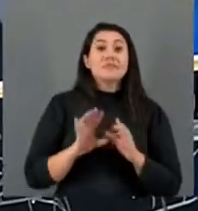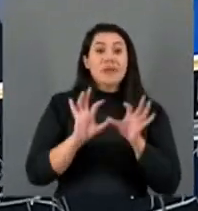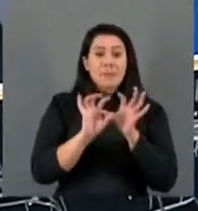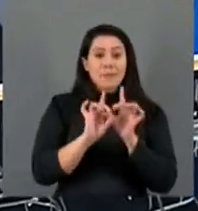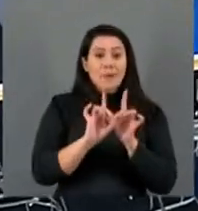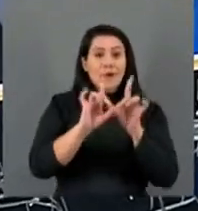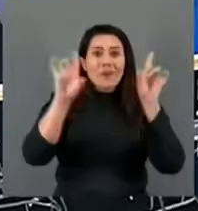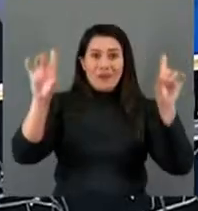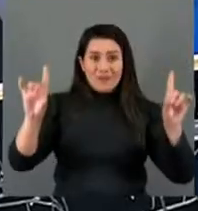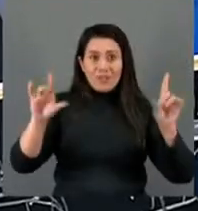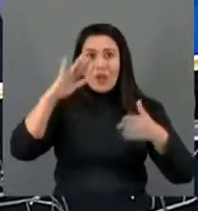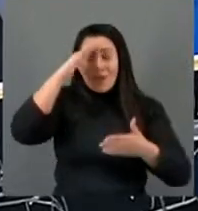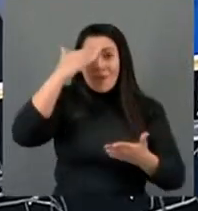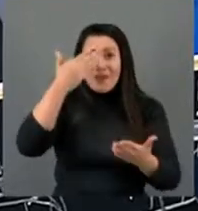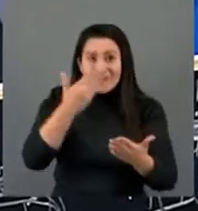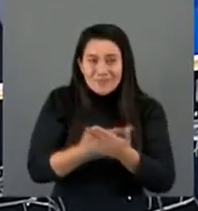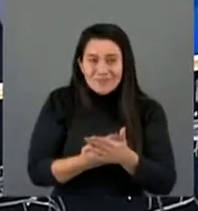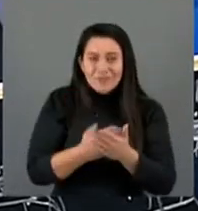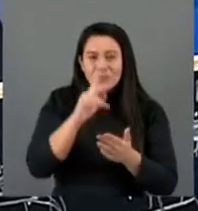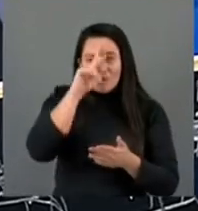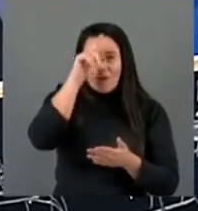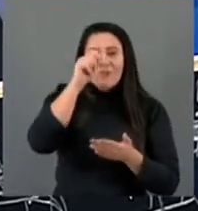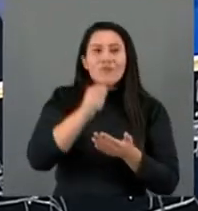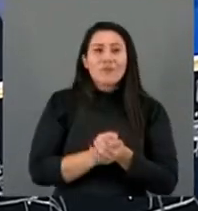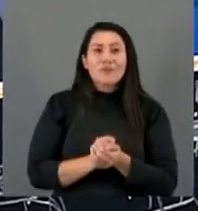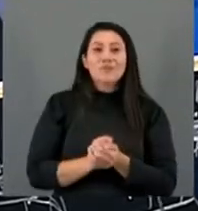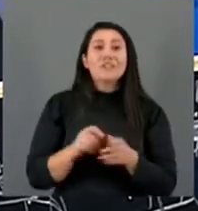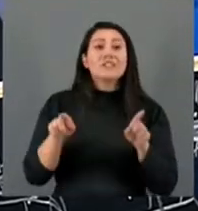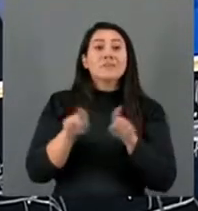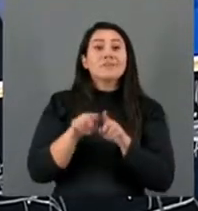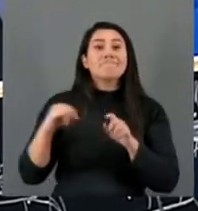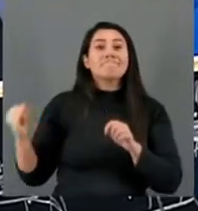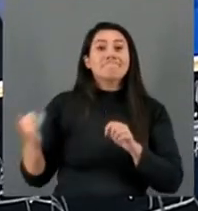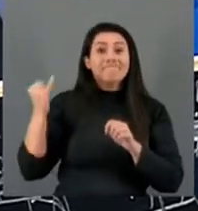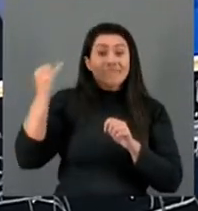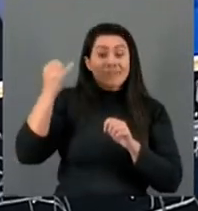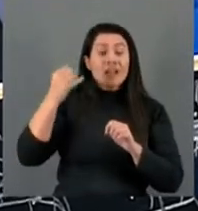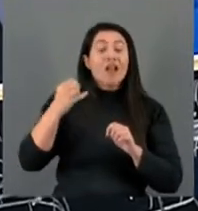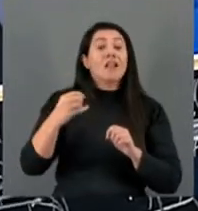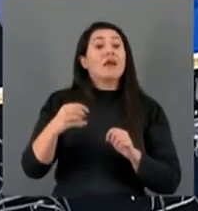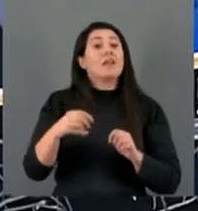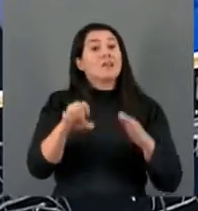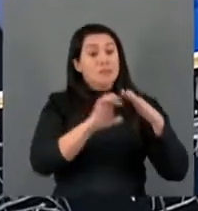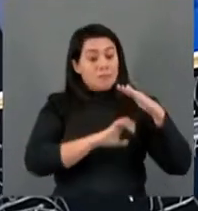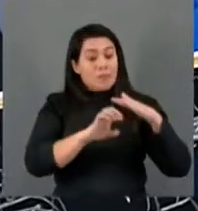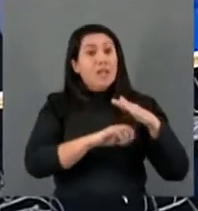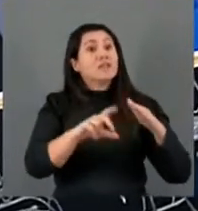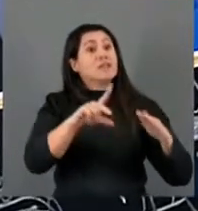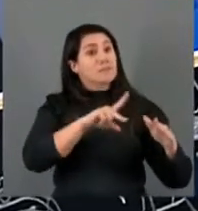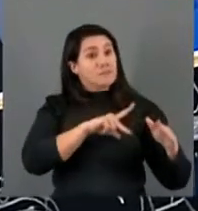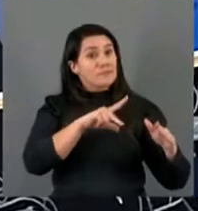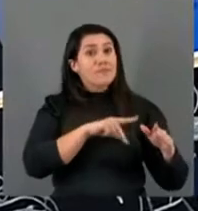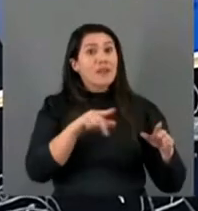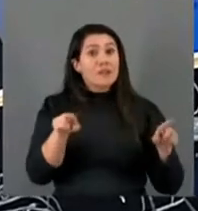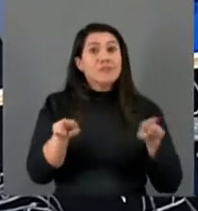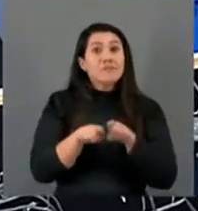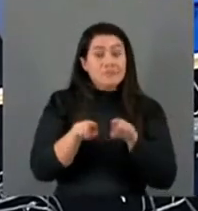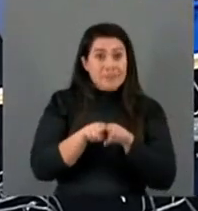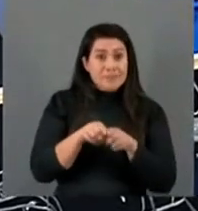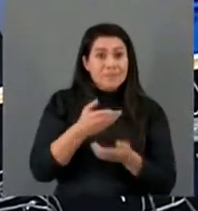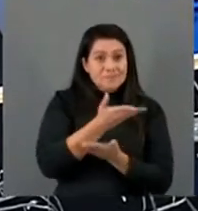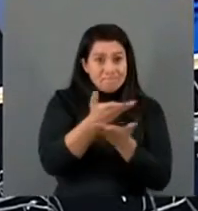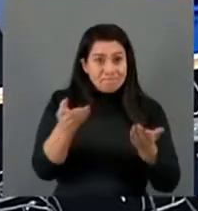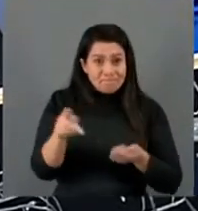Eu acredito na força e na fundamental importância da iniciativa privada. senhor presidente,